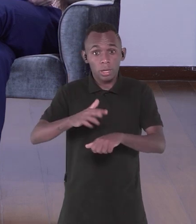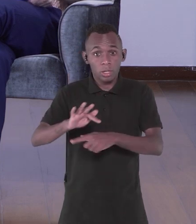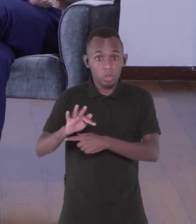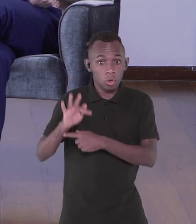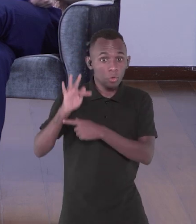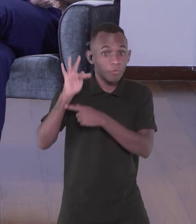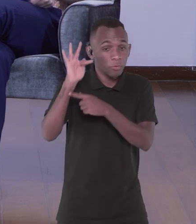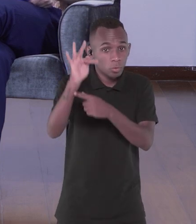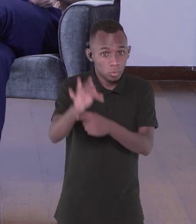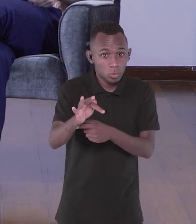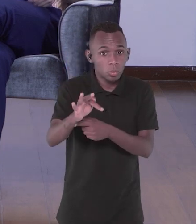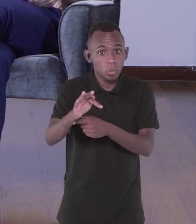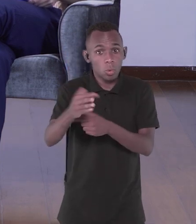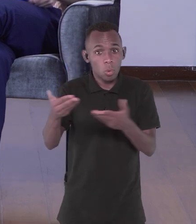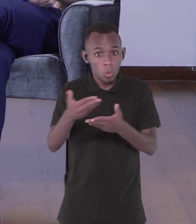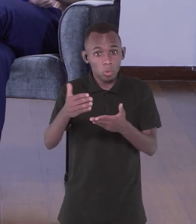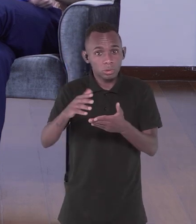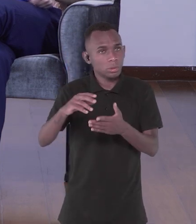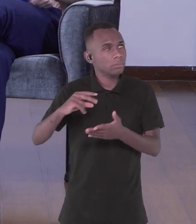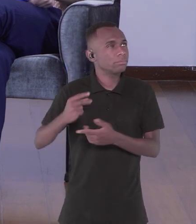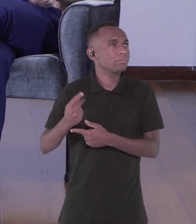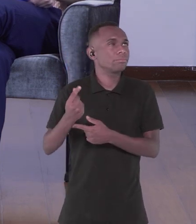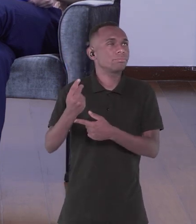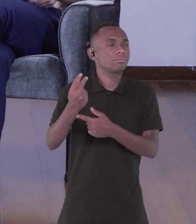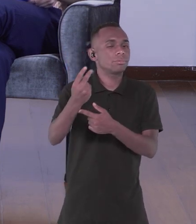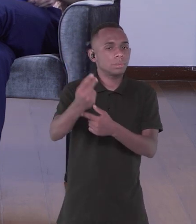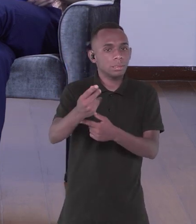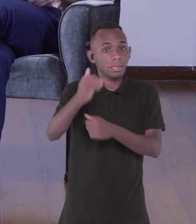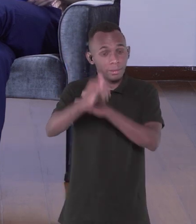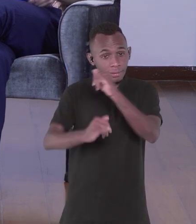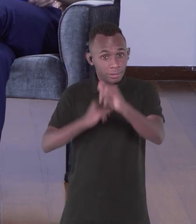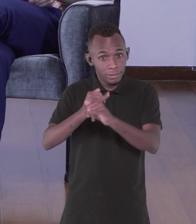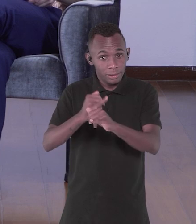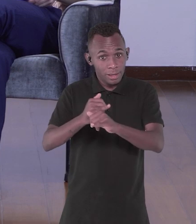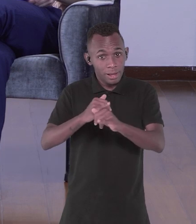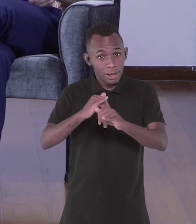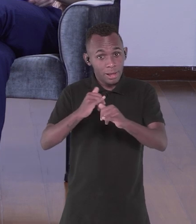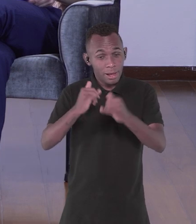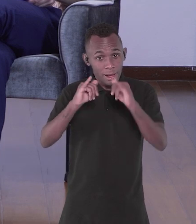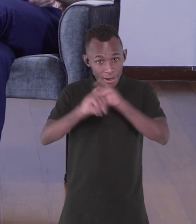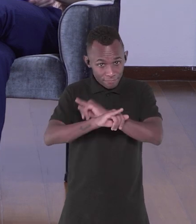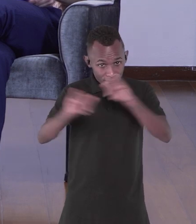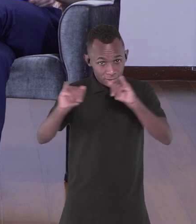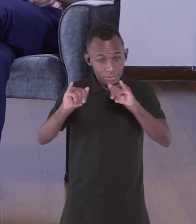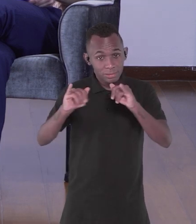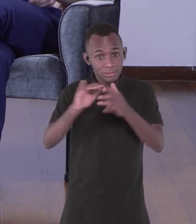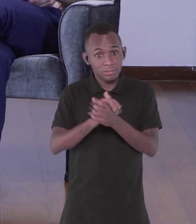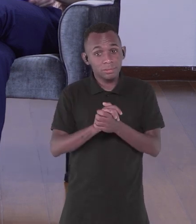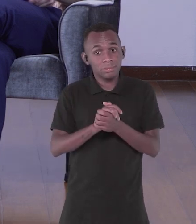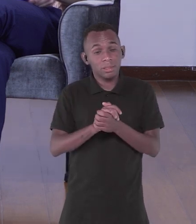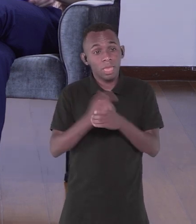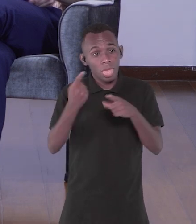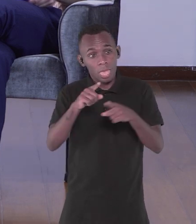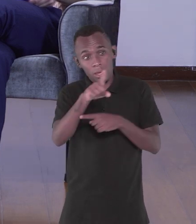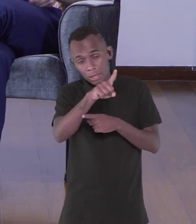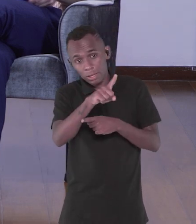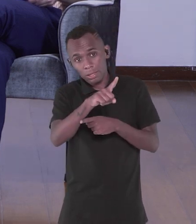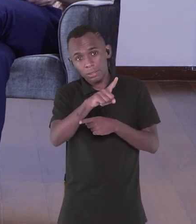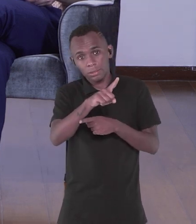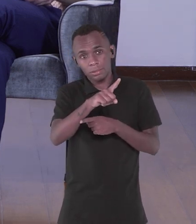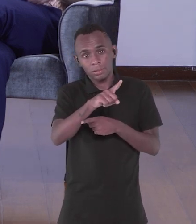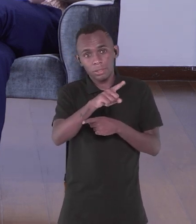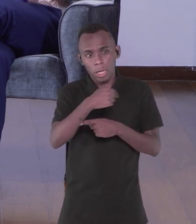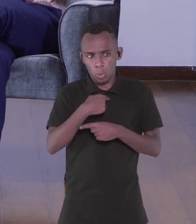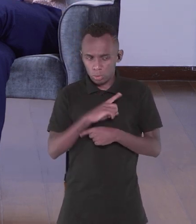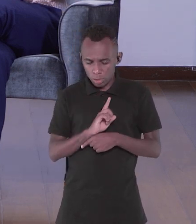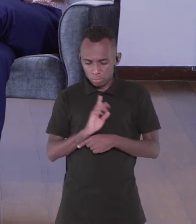fortuitamente apareça de hoje até a eternidade, que vai ficar na internet, por favor, avise. E se quiser de processar alguém, processa o Gabriel, eu não.